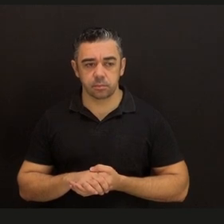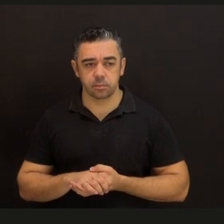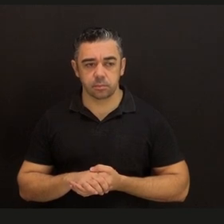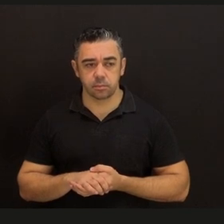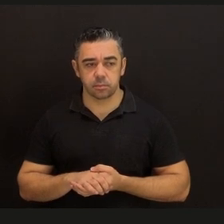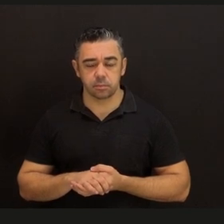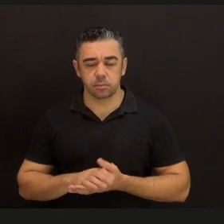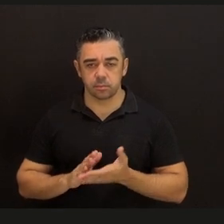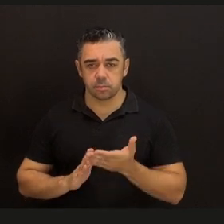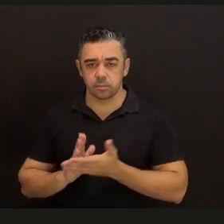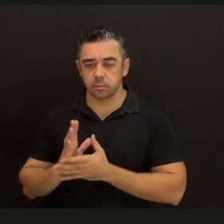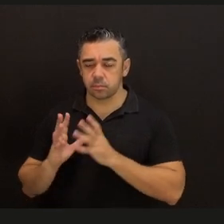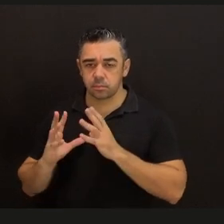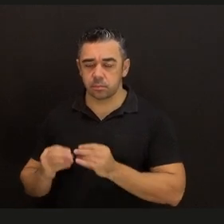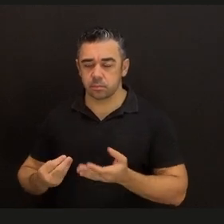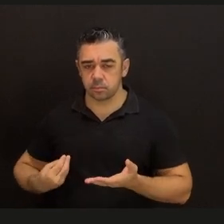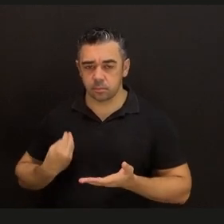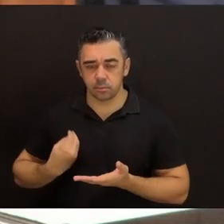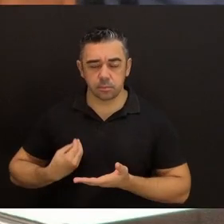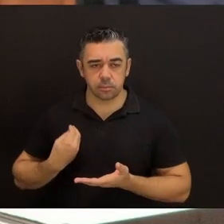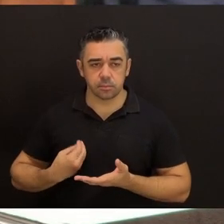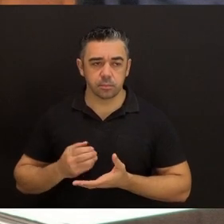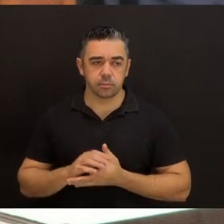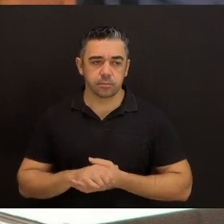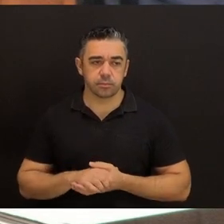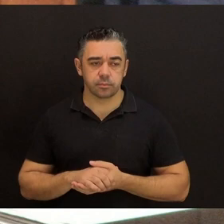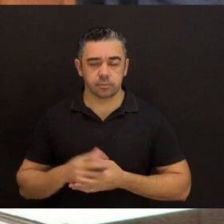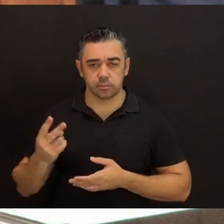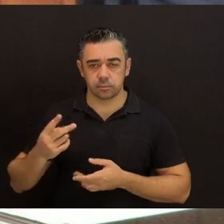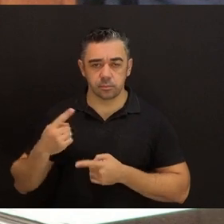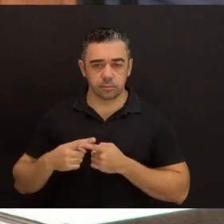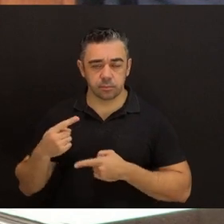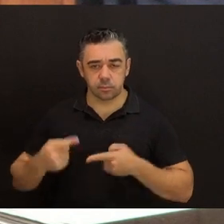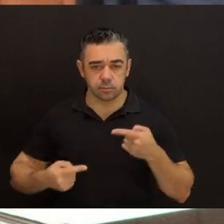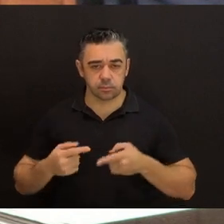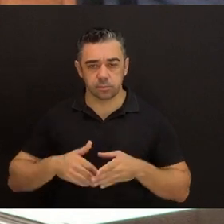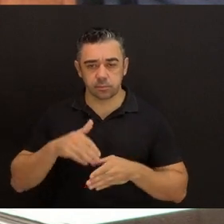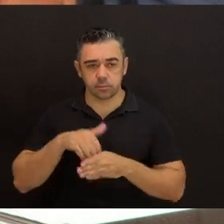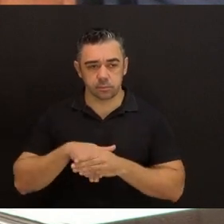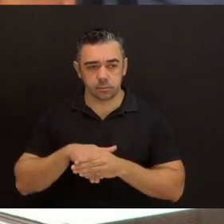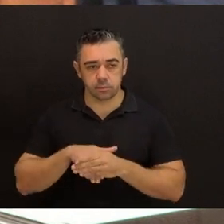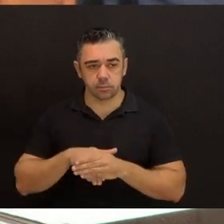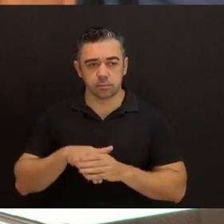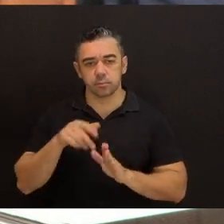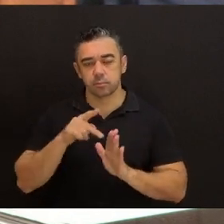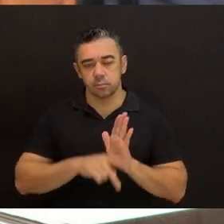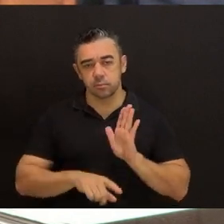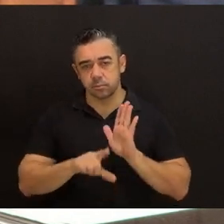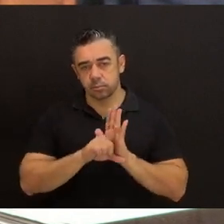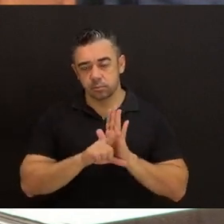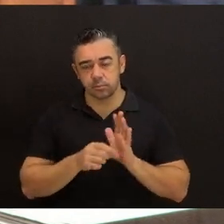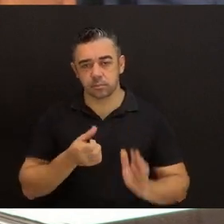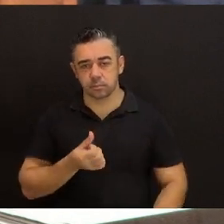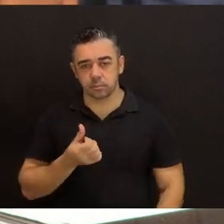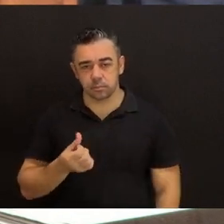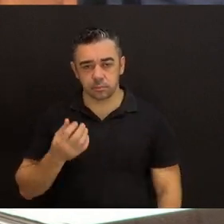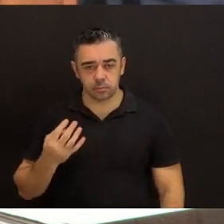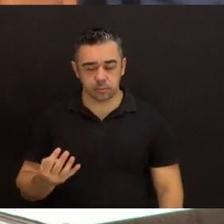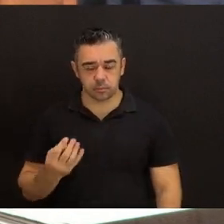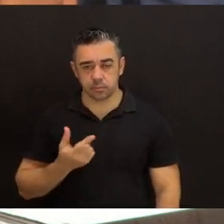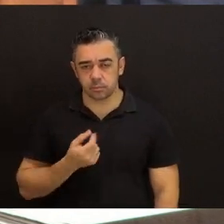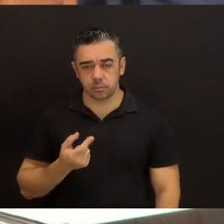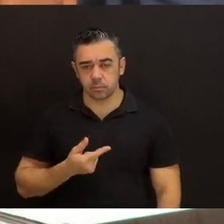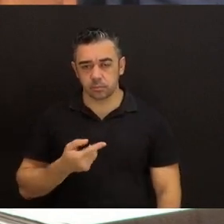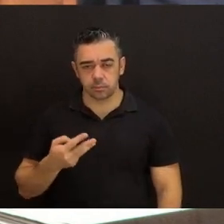aprovado pela unanimidade dos Presentes segundo turno de discussão e votação do projeto de lei número 664 de 2023